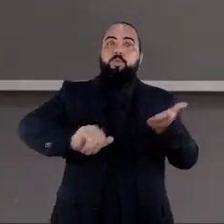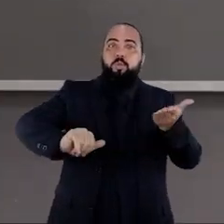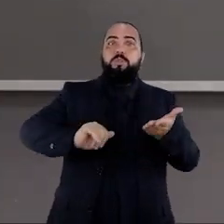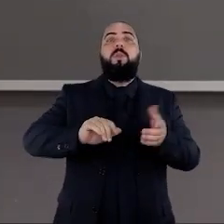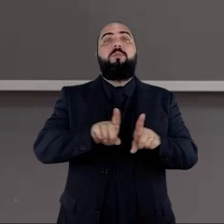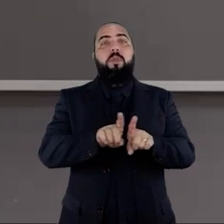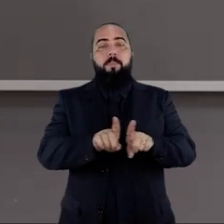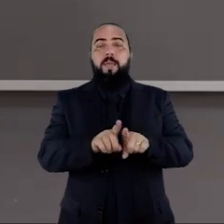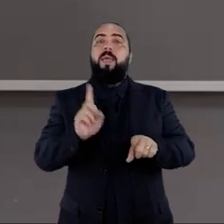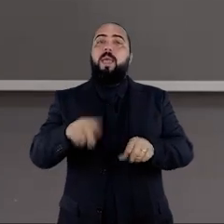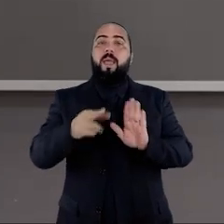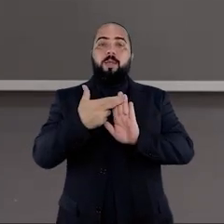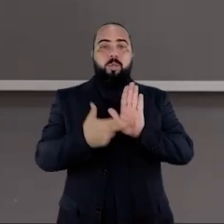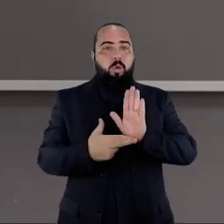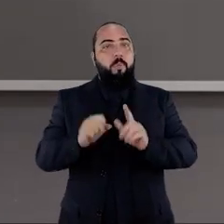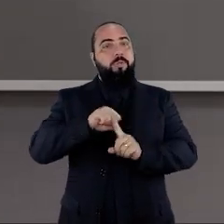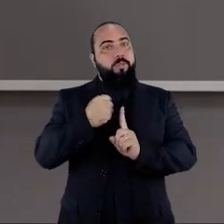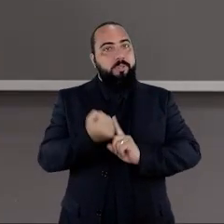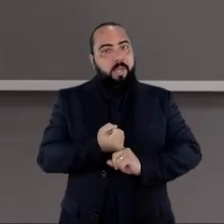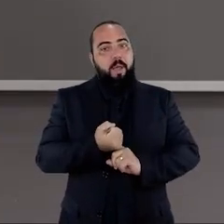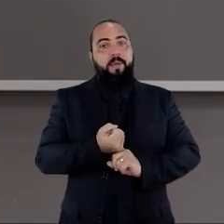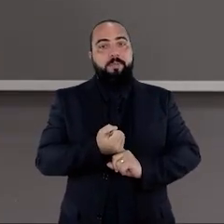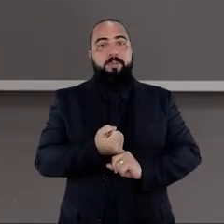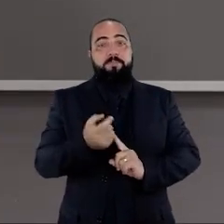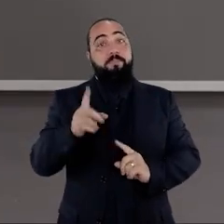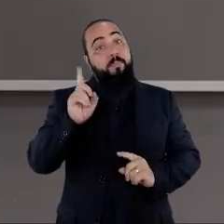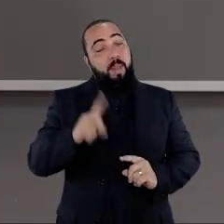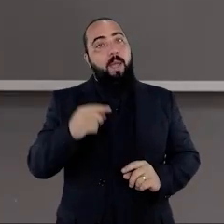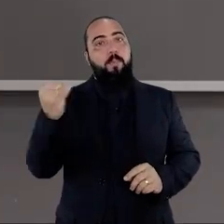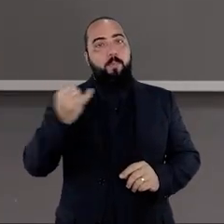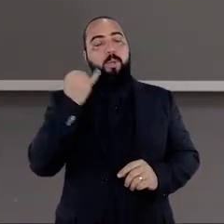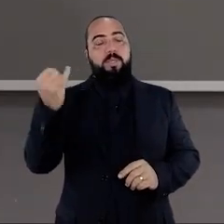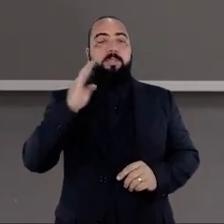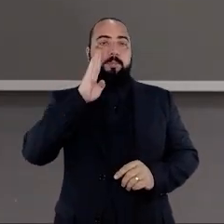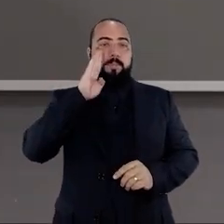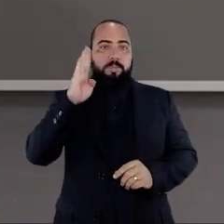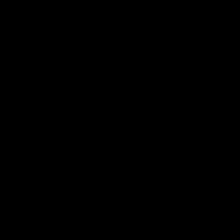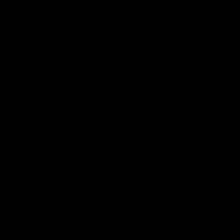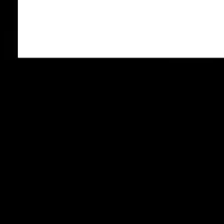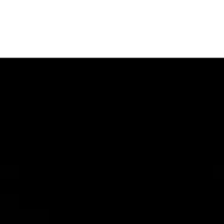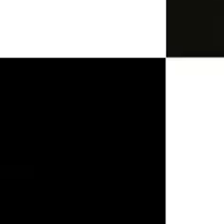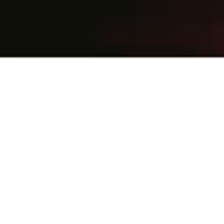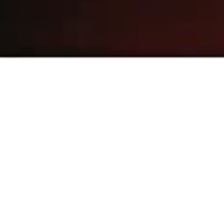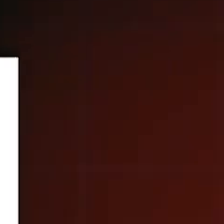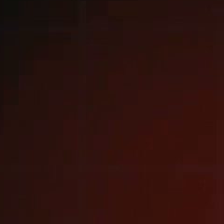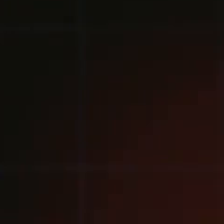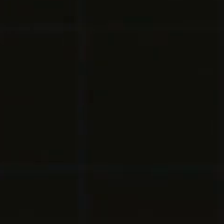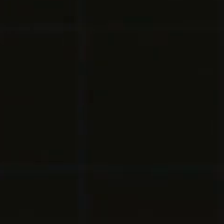exclusão e as normas sociais, mas acho extremamente importante.